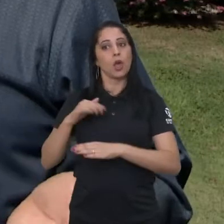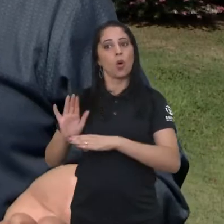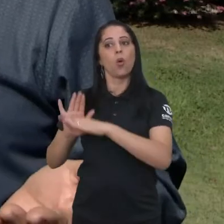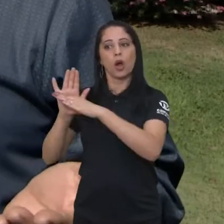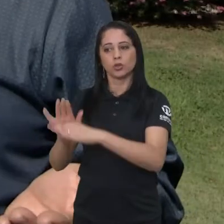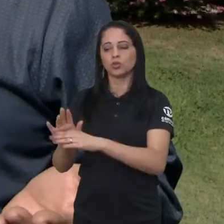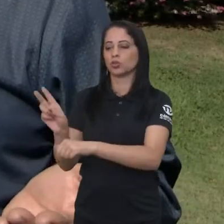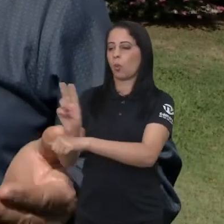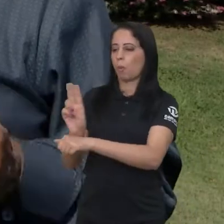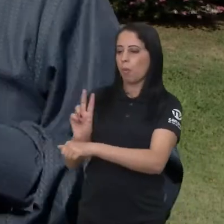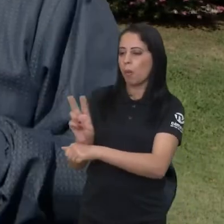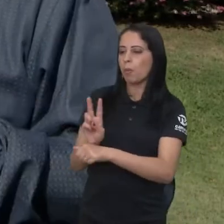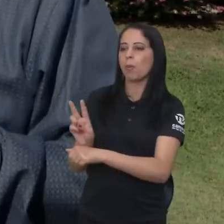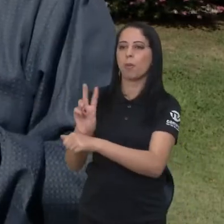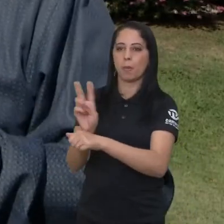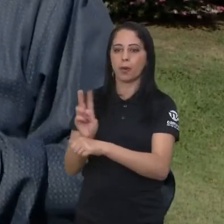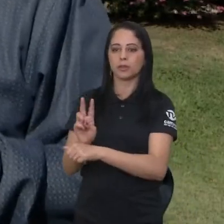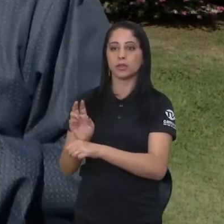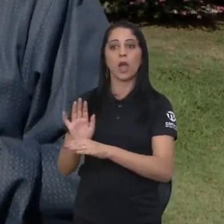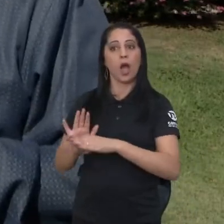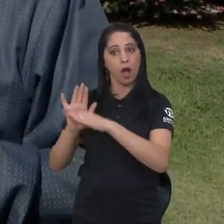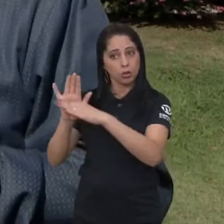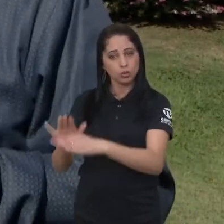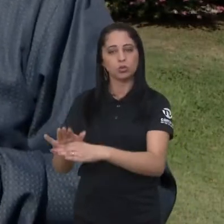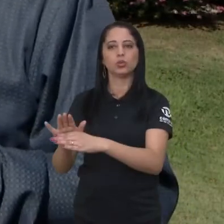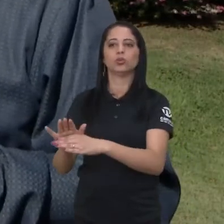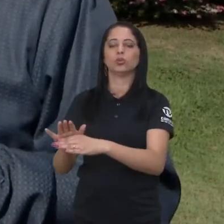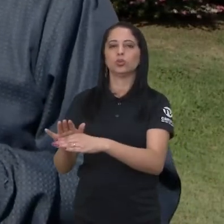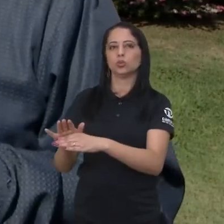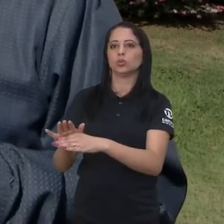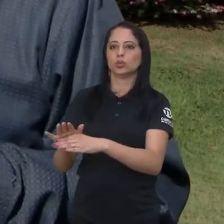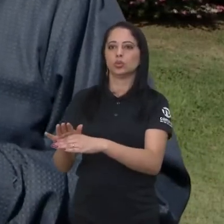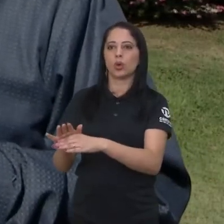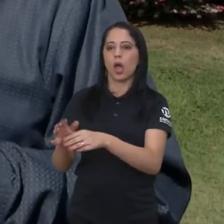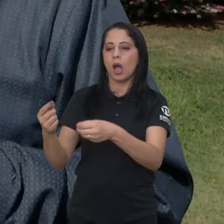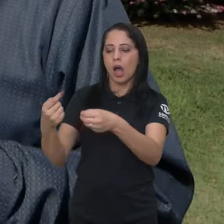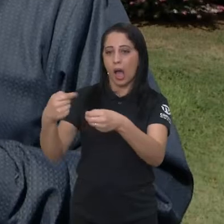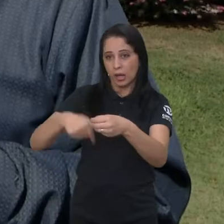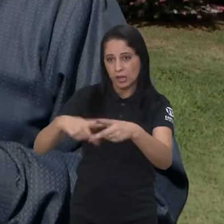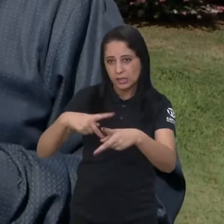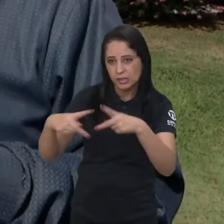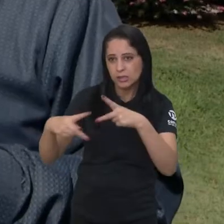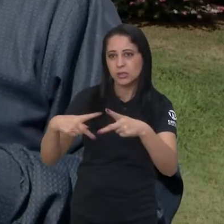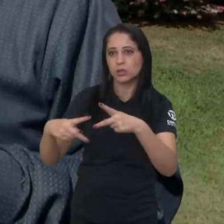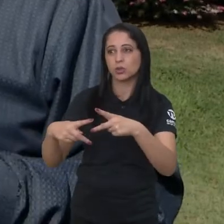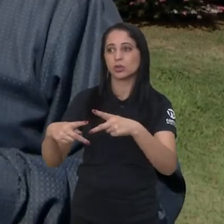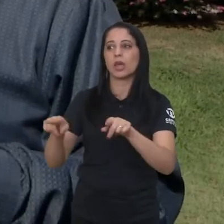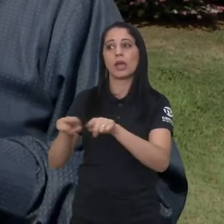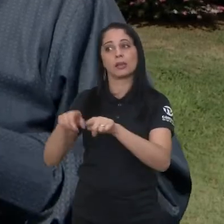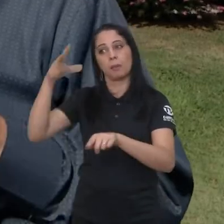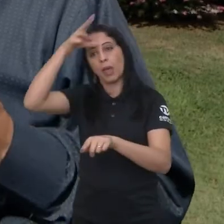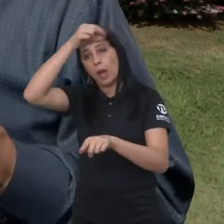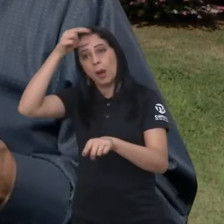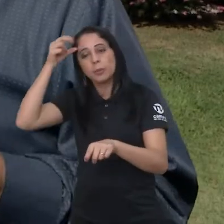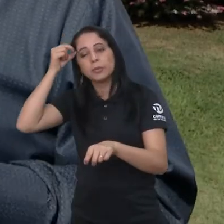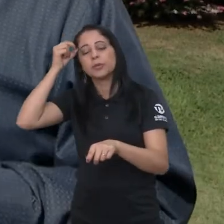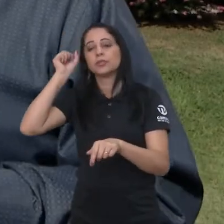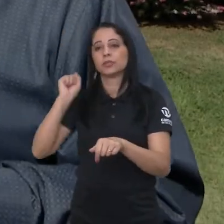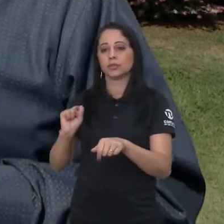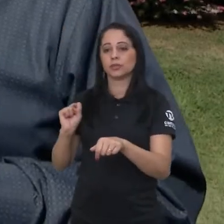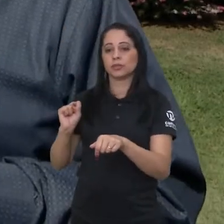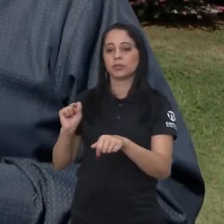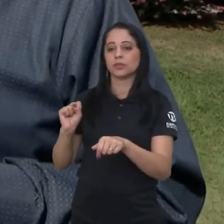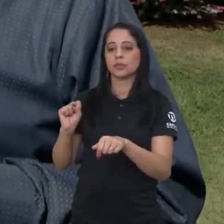ajudo a fiscalizar, ajudo a fazer com que a cidade, né, com que a prefeitura, os órgãos públicos,